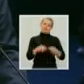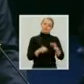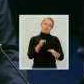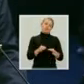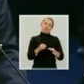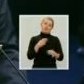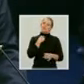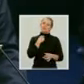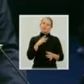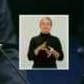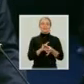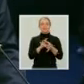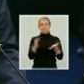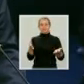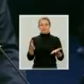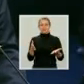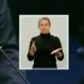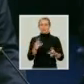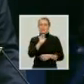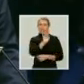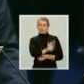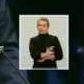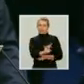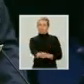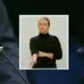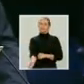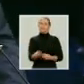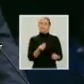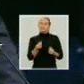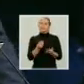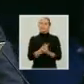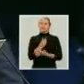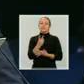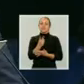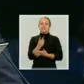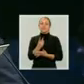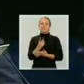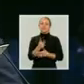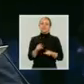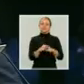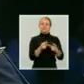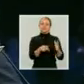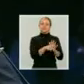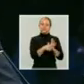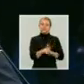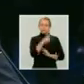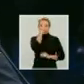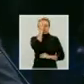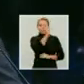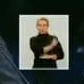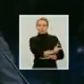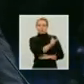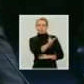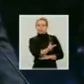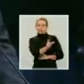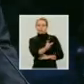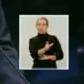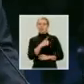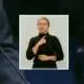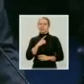democrática. Não bastassem as razões de ordem humanitária, há o